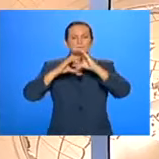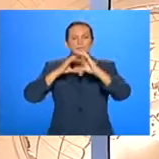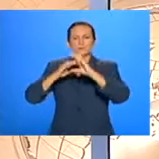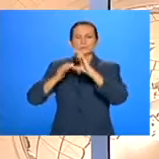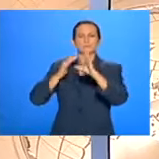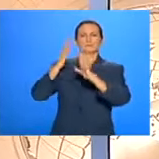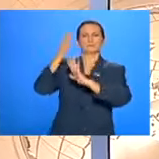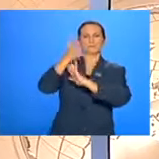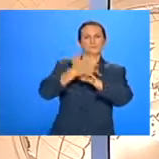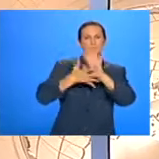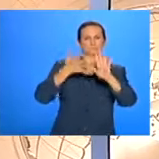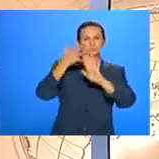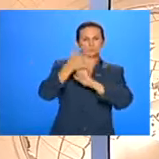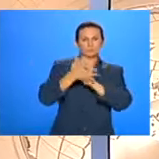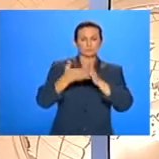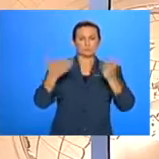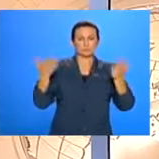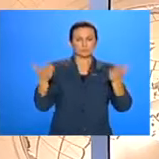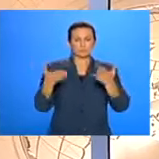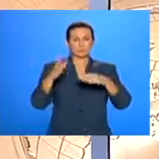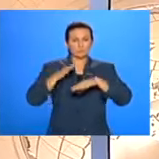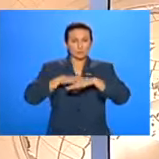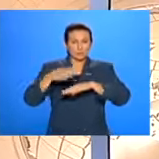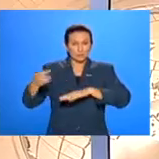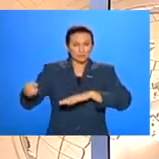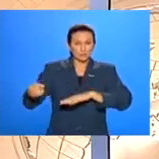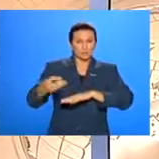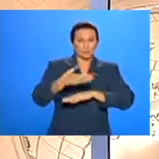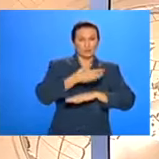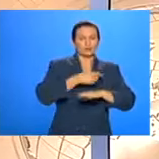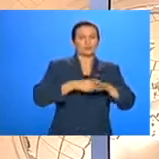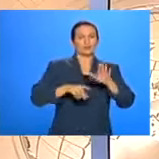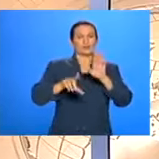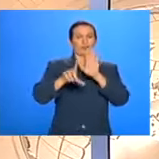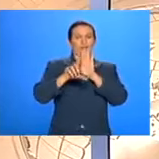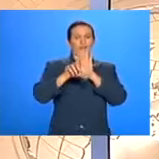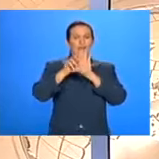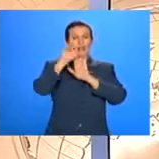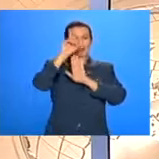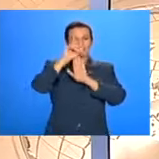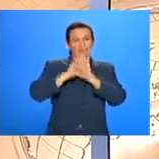de garantia aos direitos do surdo é o Decreto